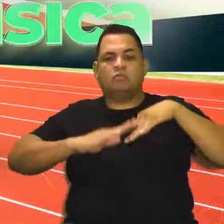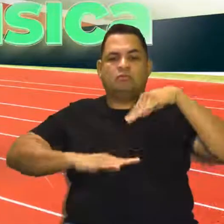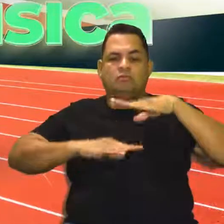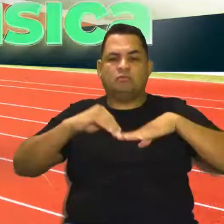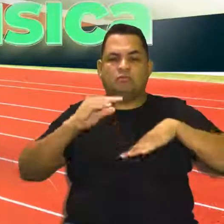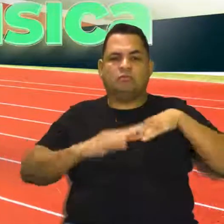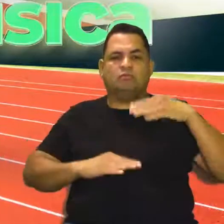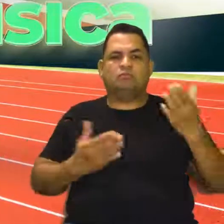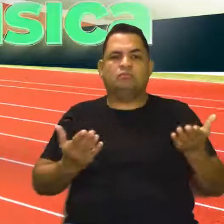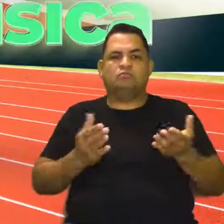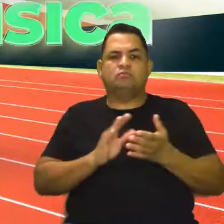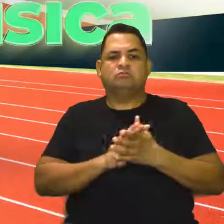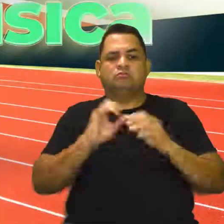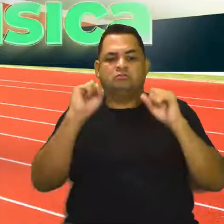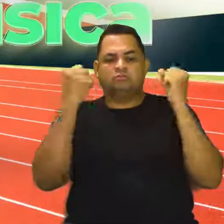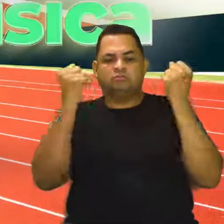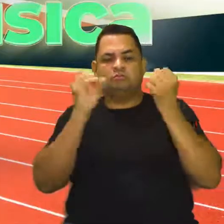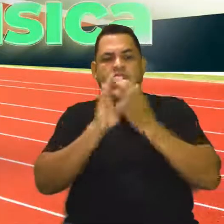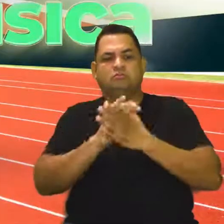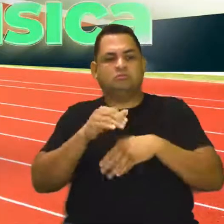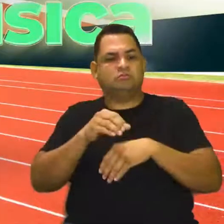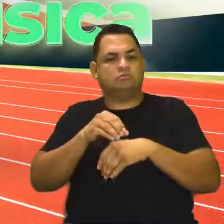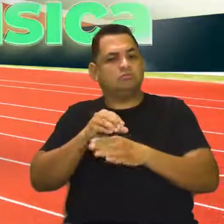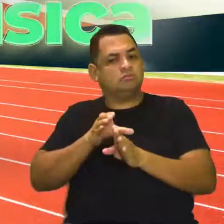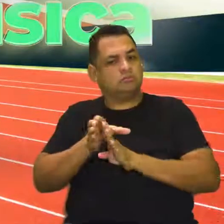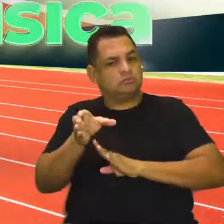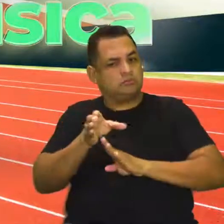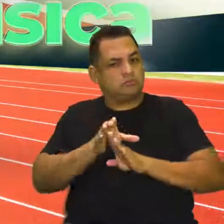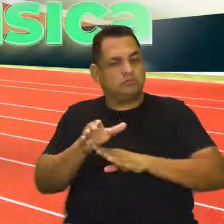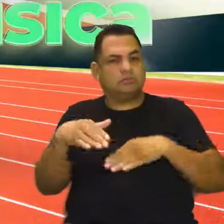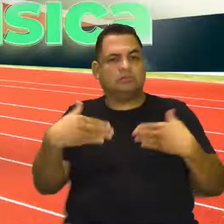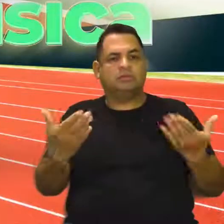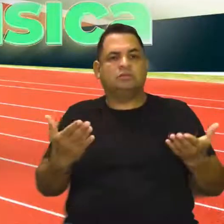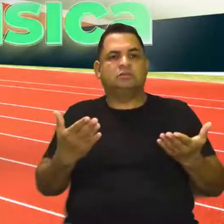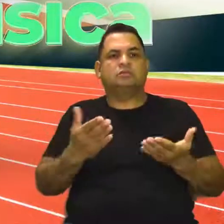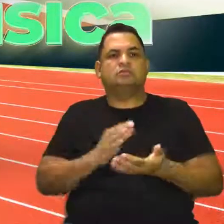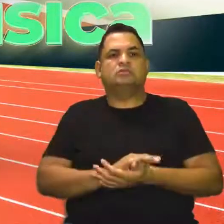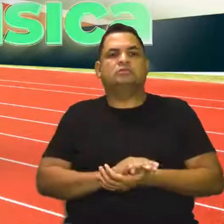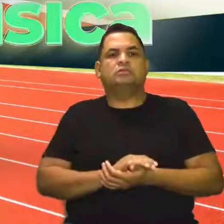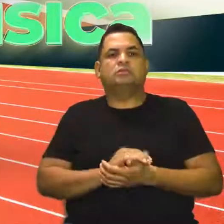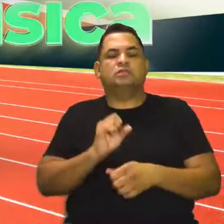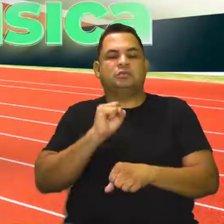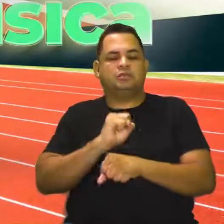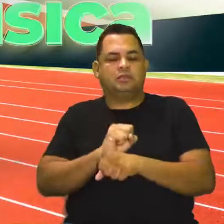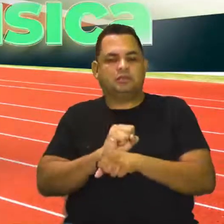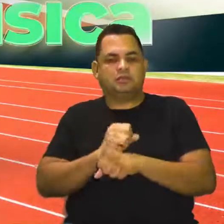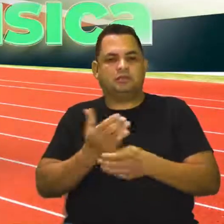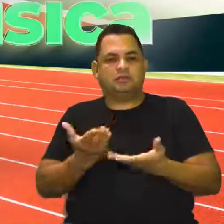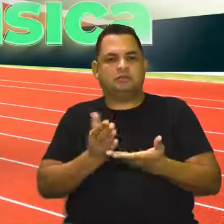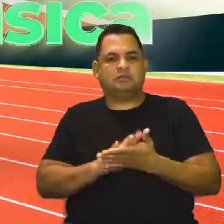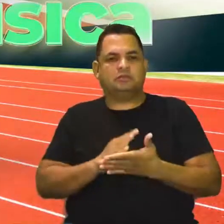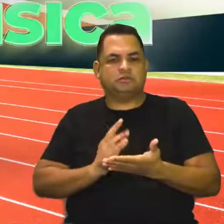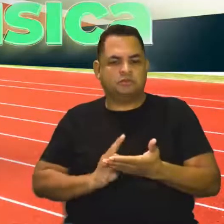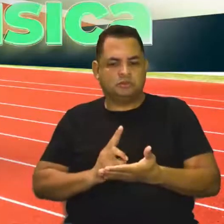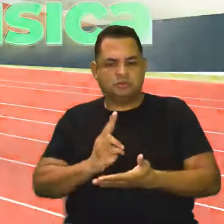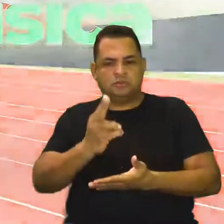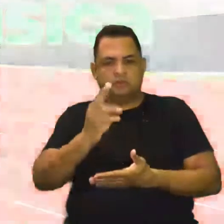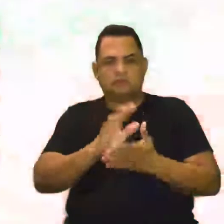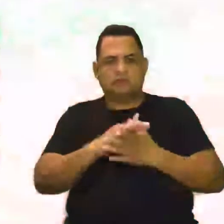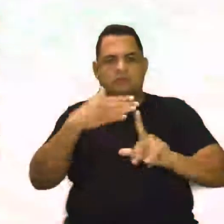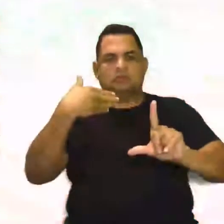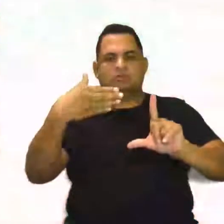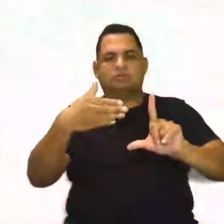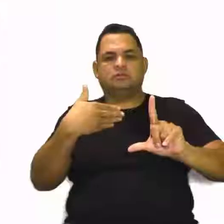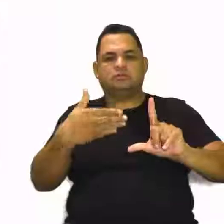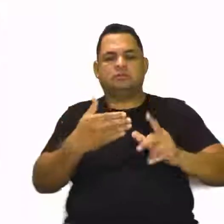profissional da educação física orientando. E é por isso que a gente dá essa pausazinha aqui para a gente continuar. Então, acompanha aí no slide para a